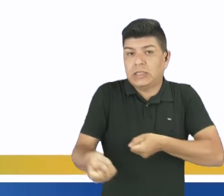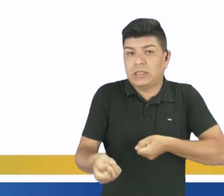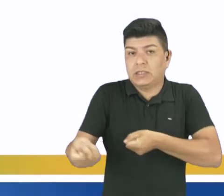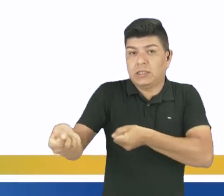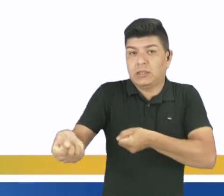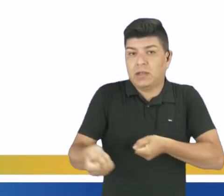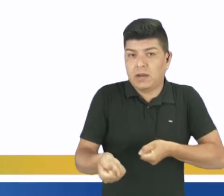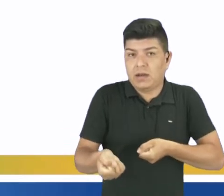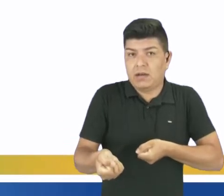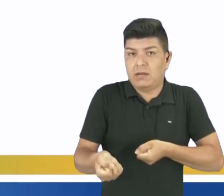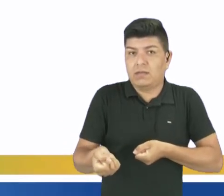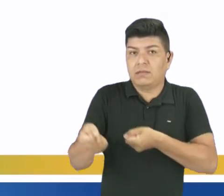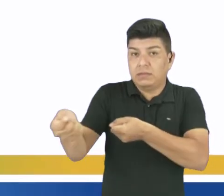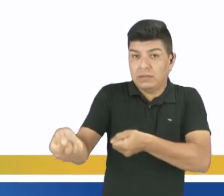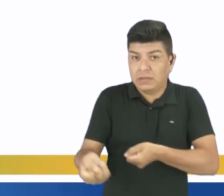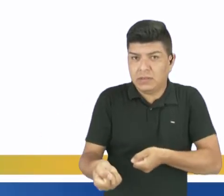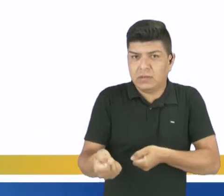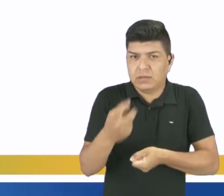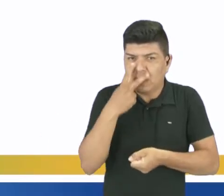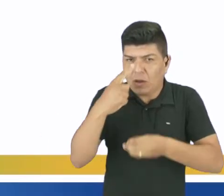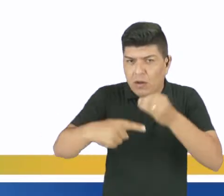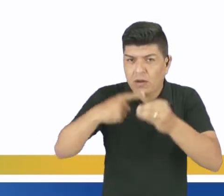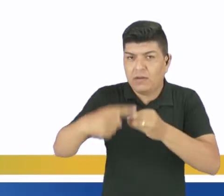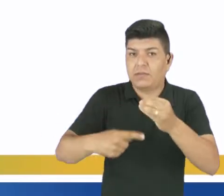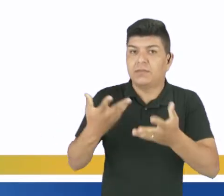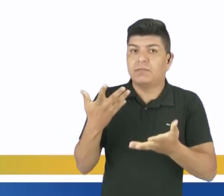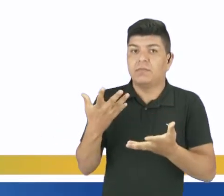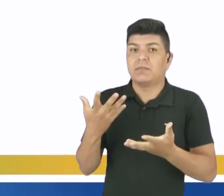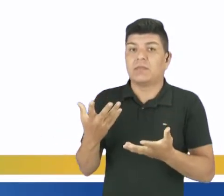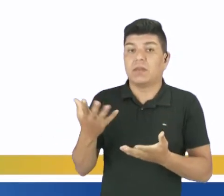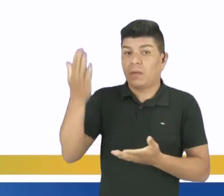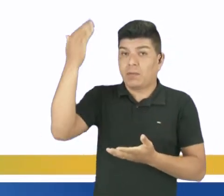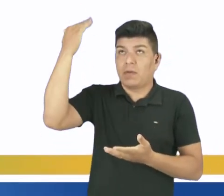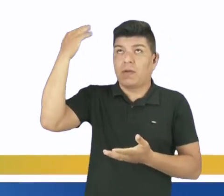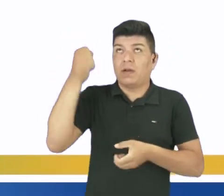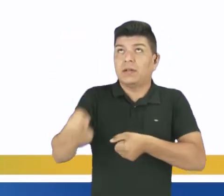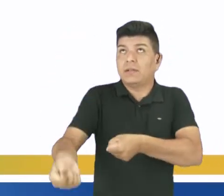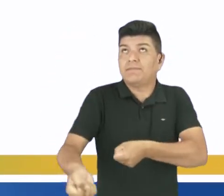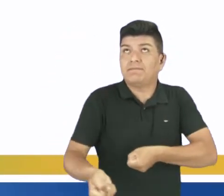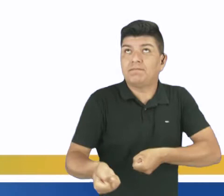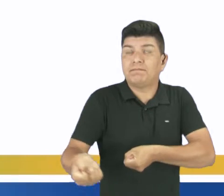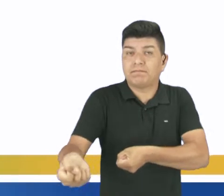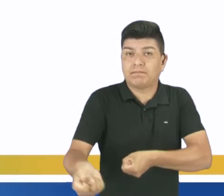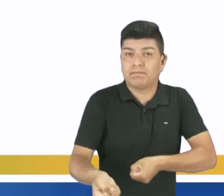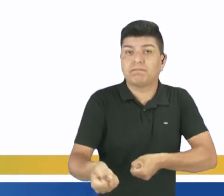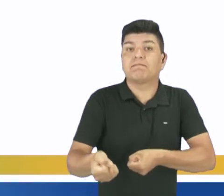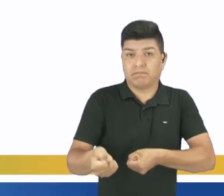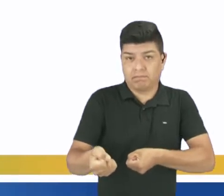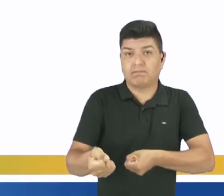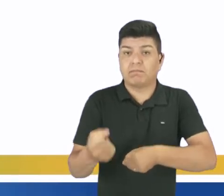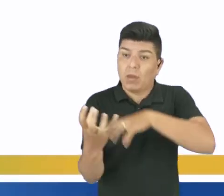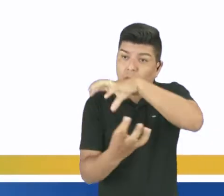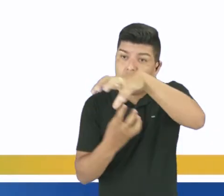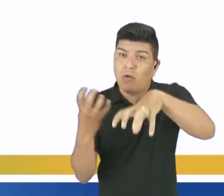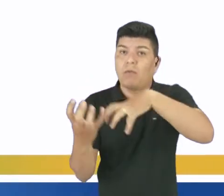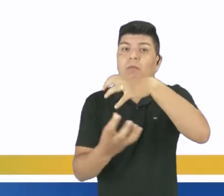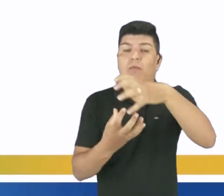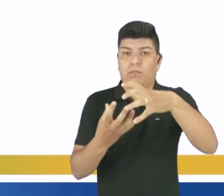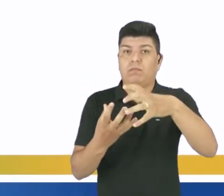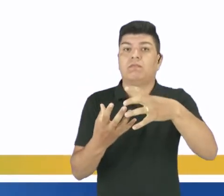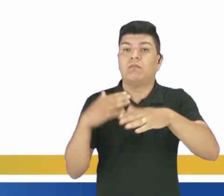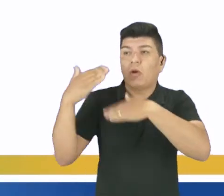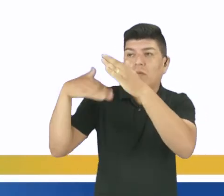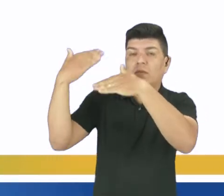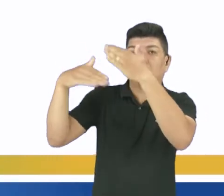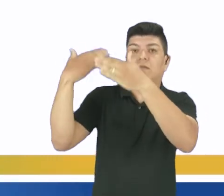assim, enxada, professor, o senhor está louco. Veja que para a época a enxada foi uma evolução tecnológica. Veja que ela tem